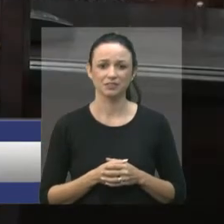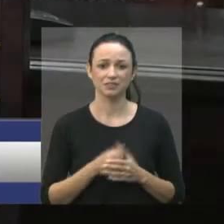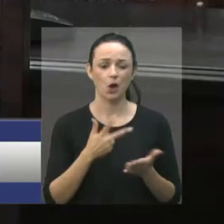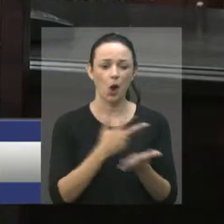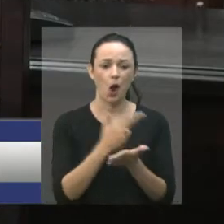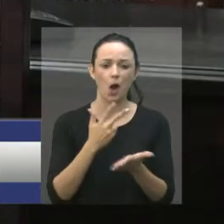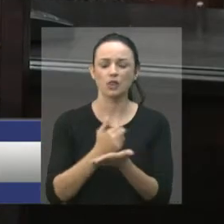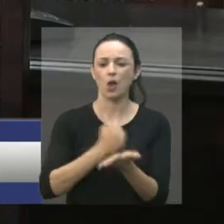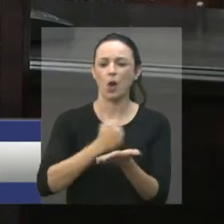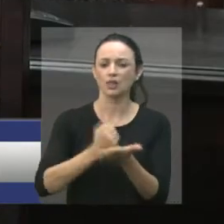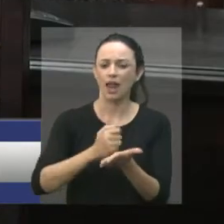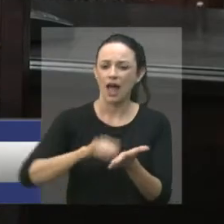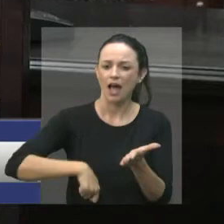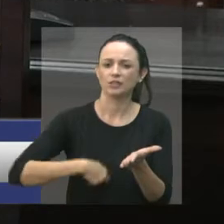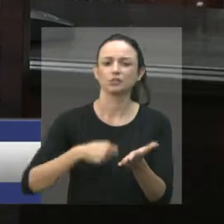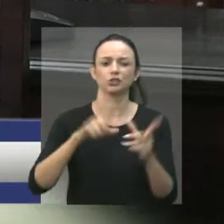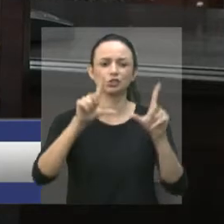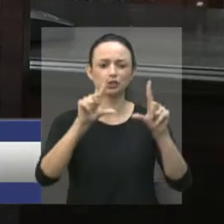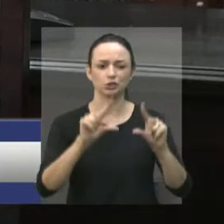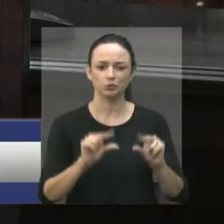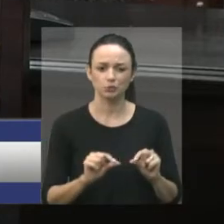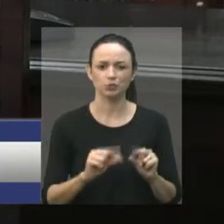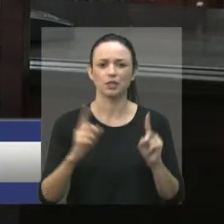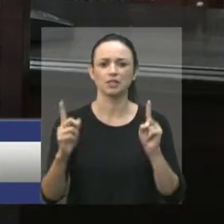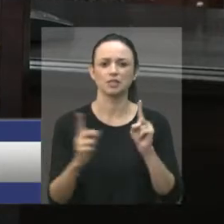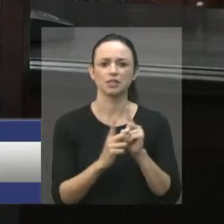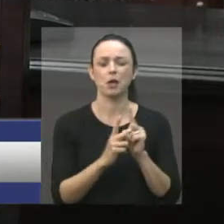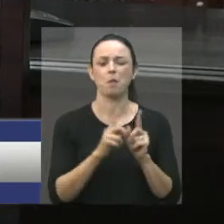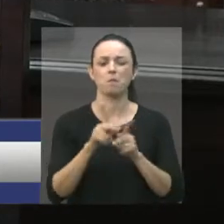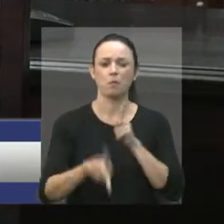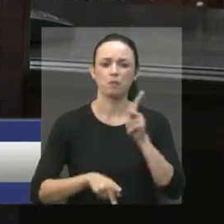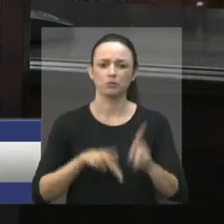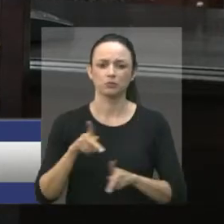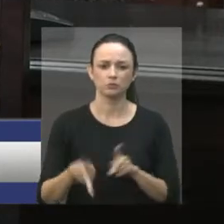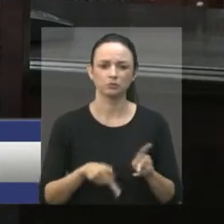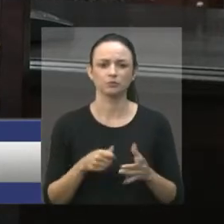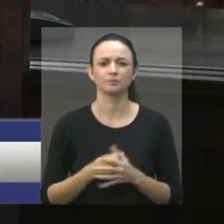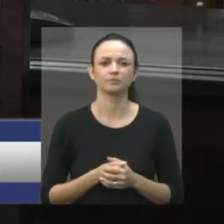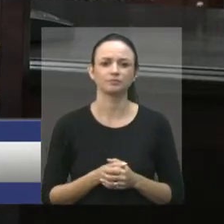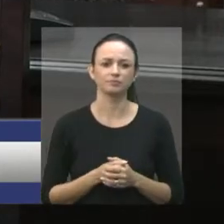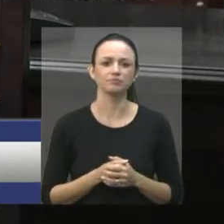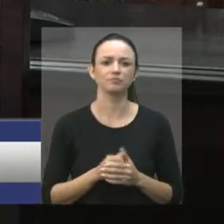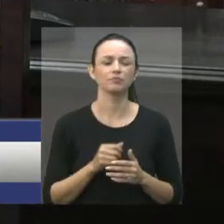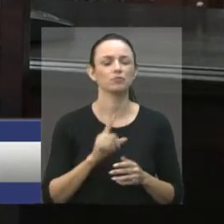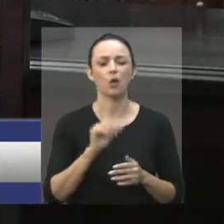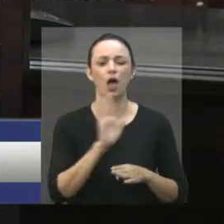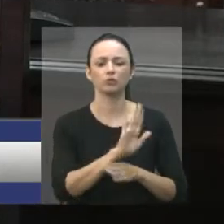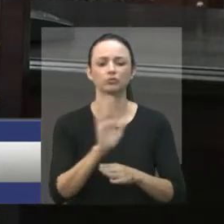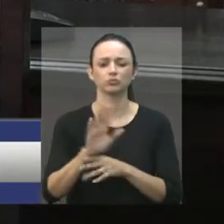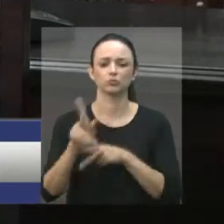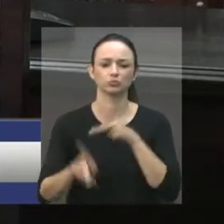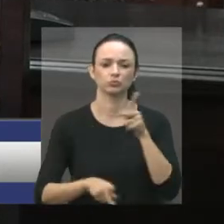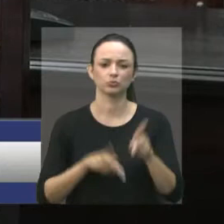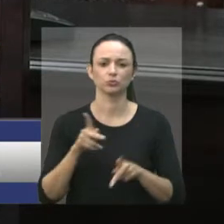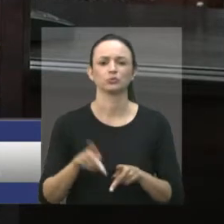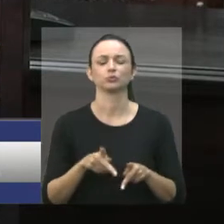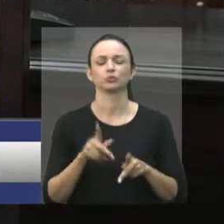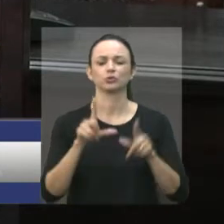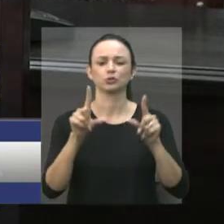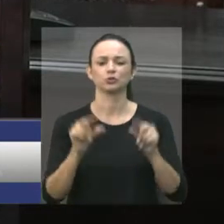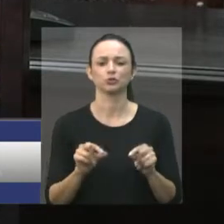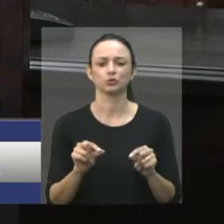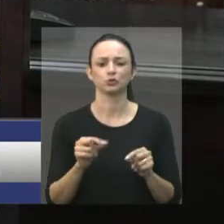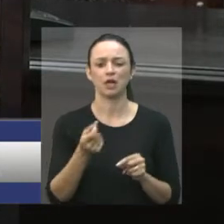contratos, diminuindo os atendimentos à população, deixando de beneficiar a população, diminuindo,